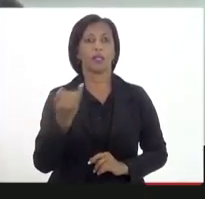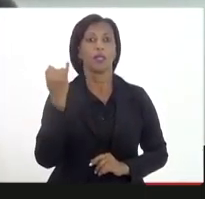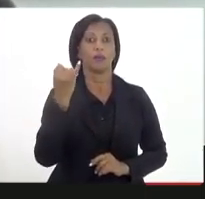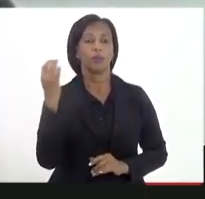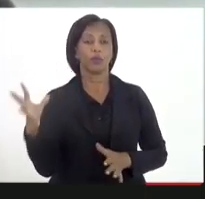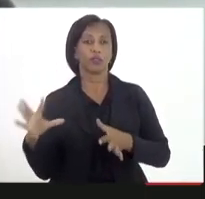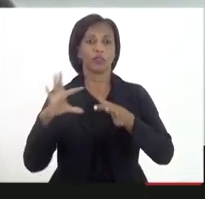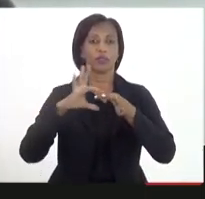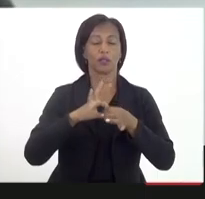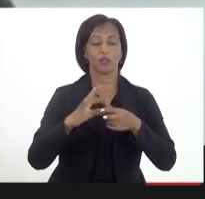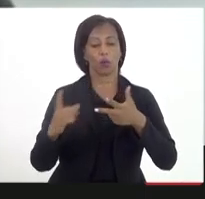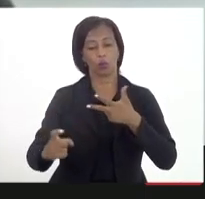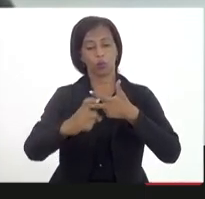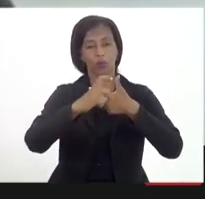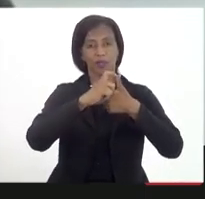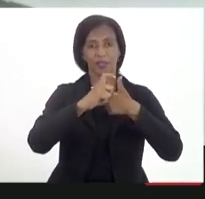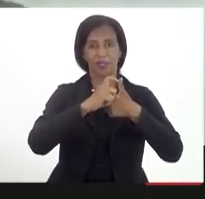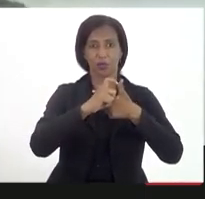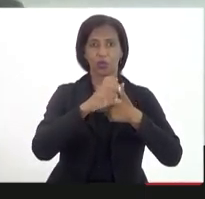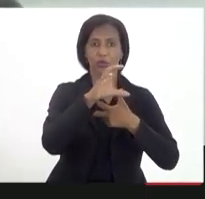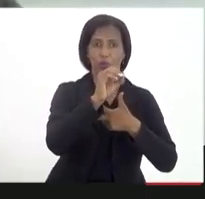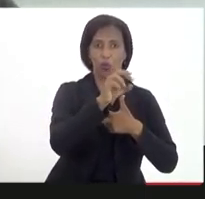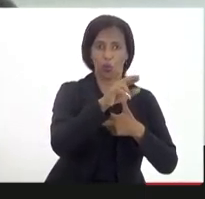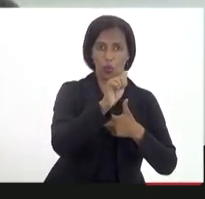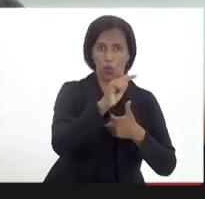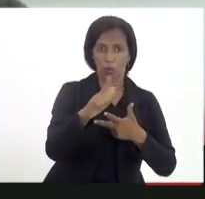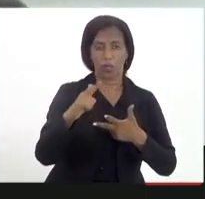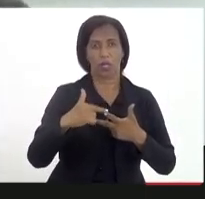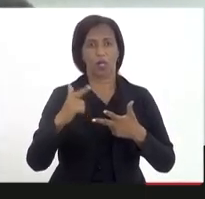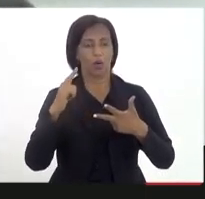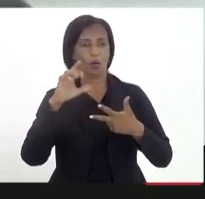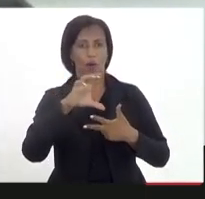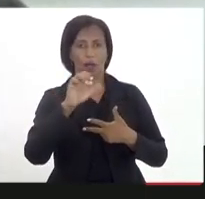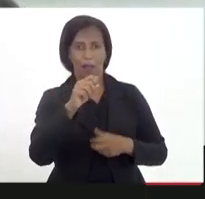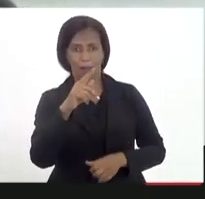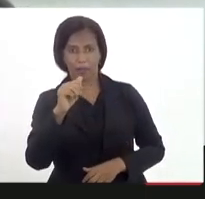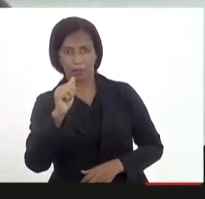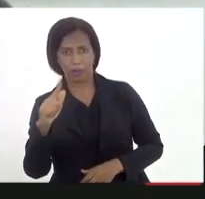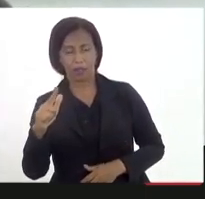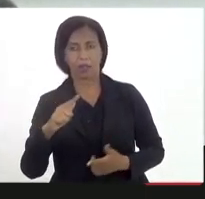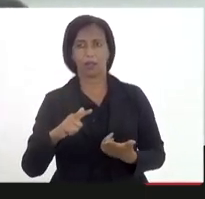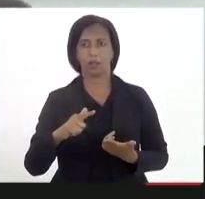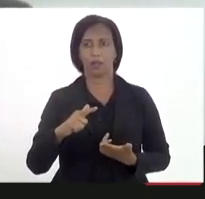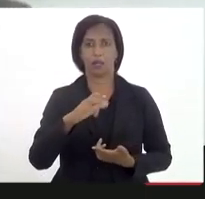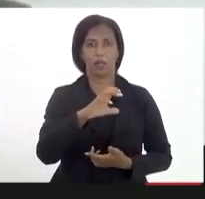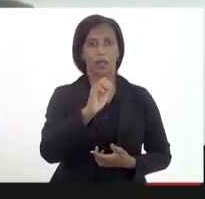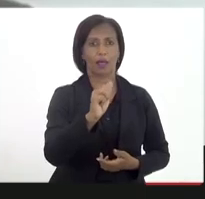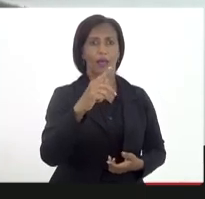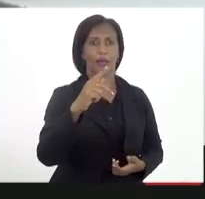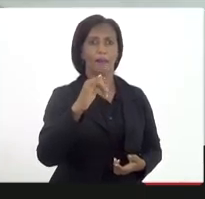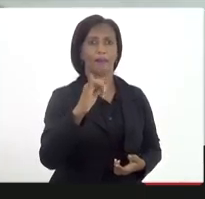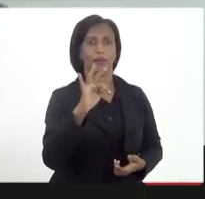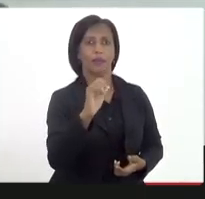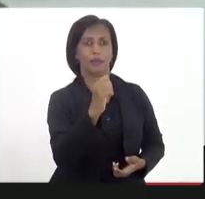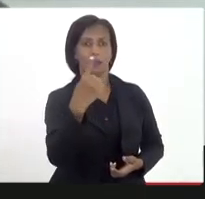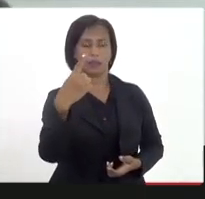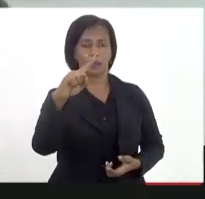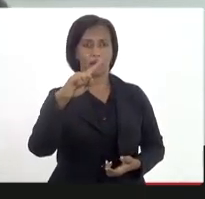integração com o poder executivo os coronéis aqui presente com a capitã ou as as duas instituições militares do Estado